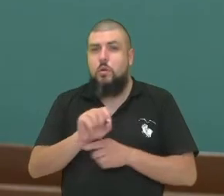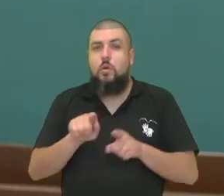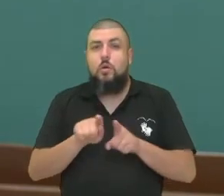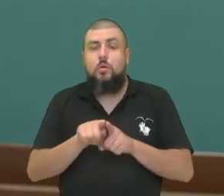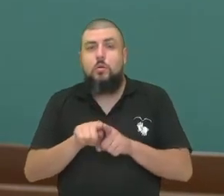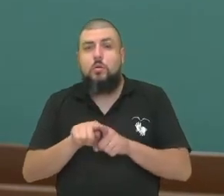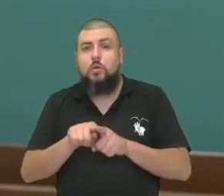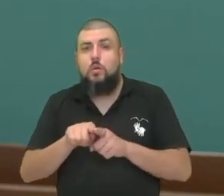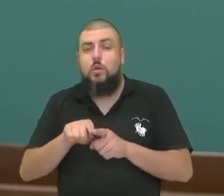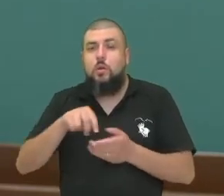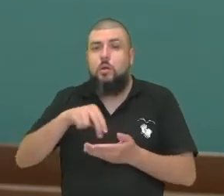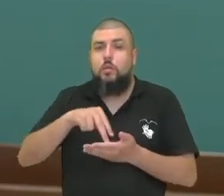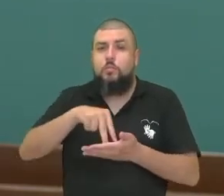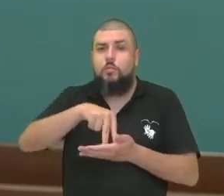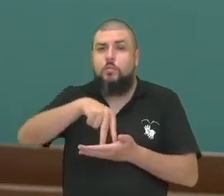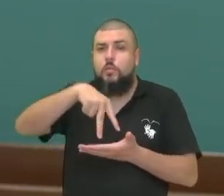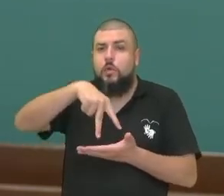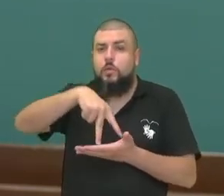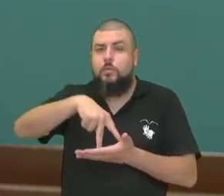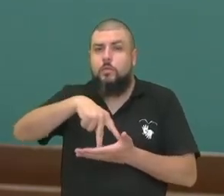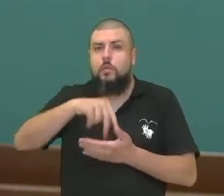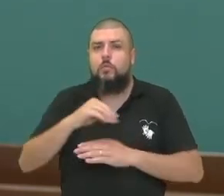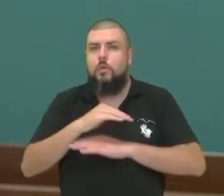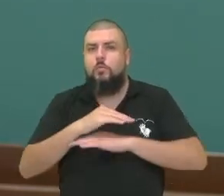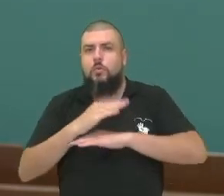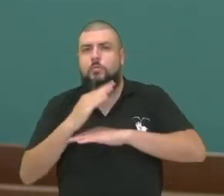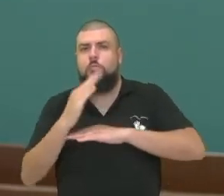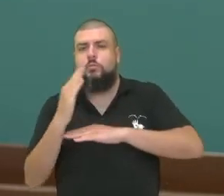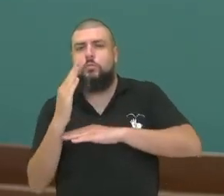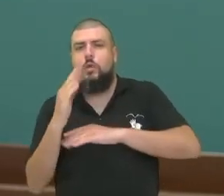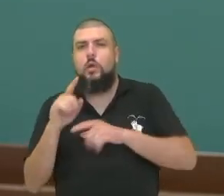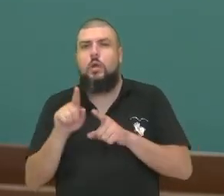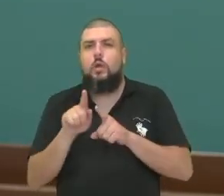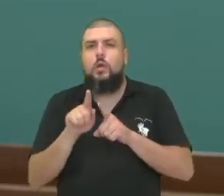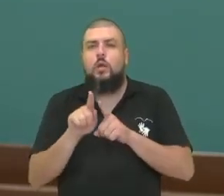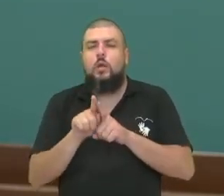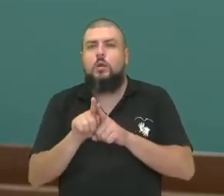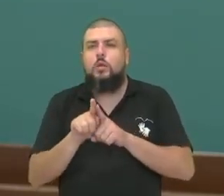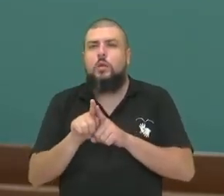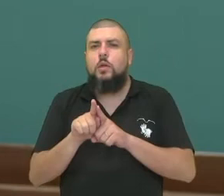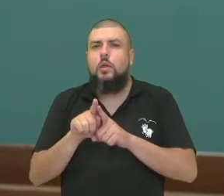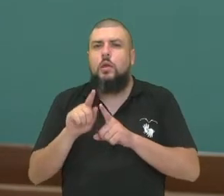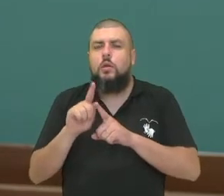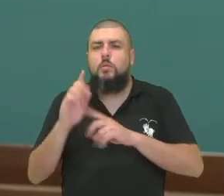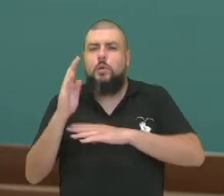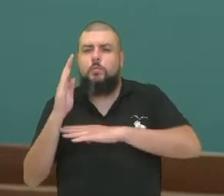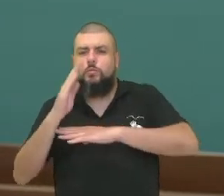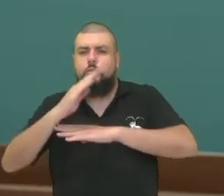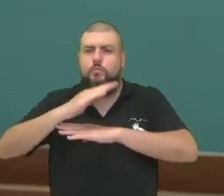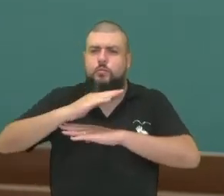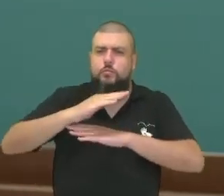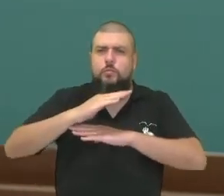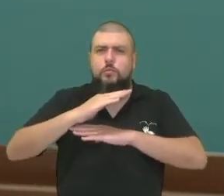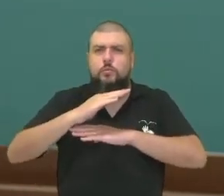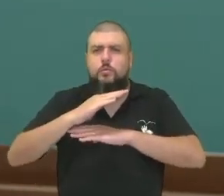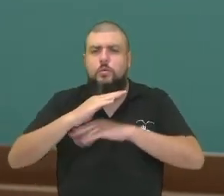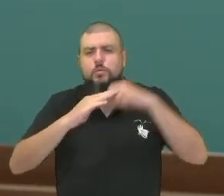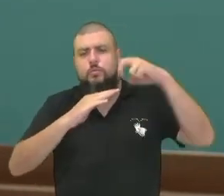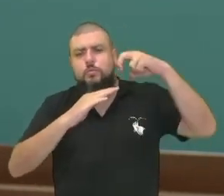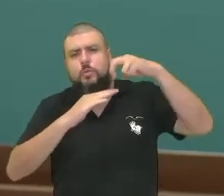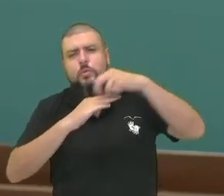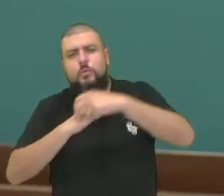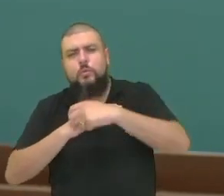nos dão ideia de ângulo mas o que que é um giro O que que a mãe inclinação e o que que é uma abertura